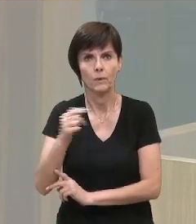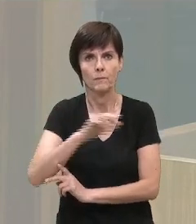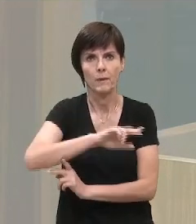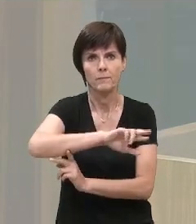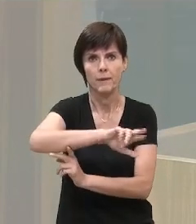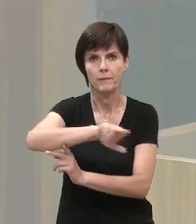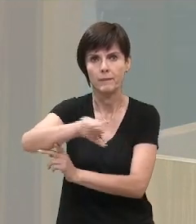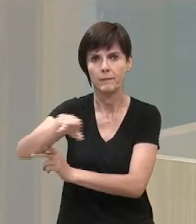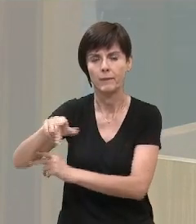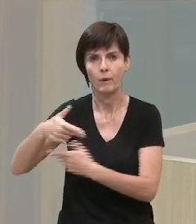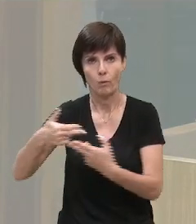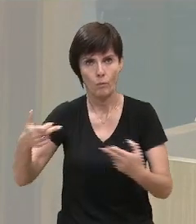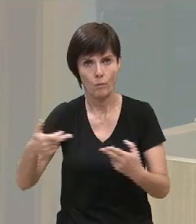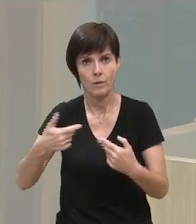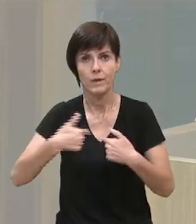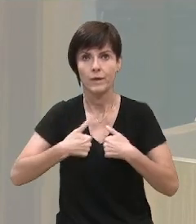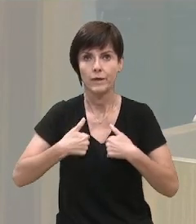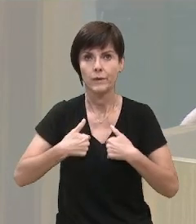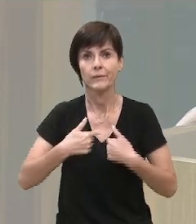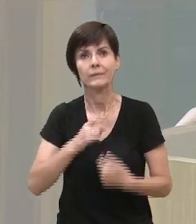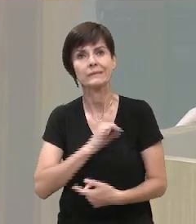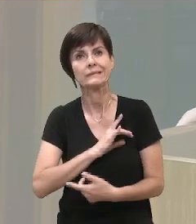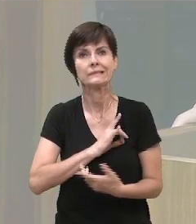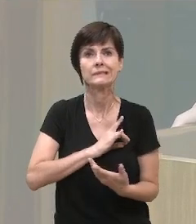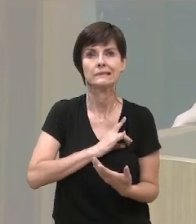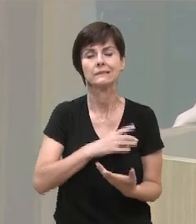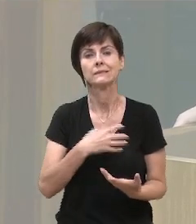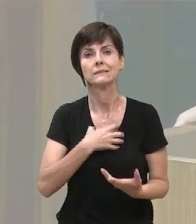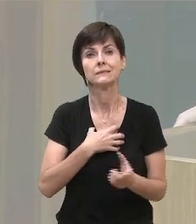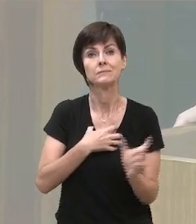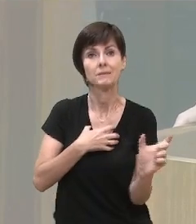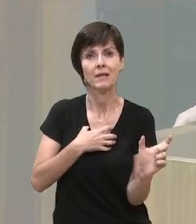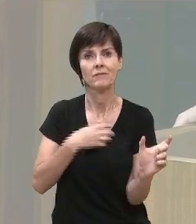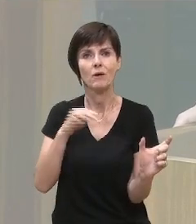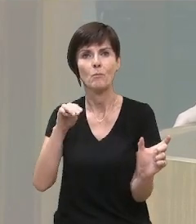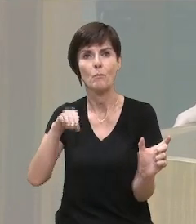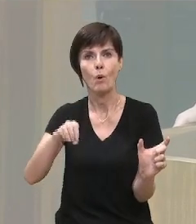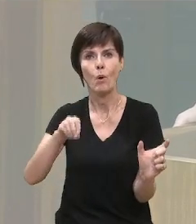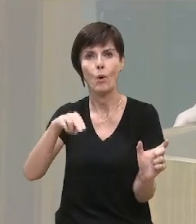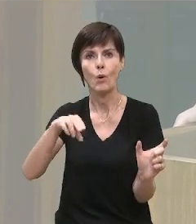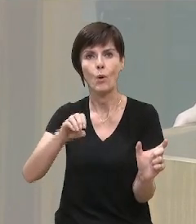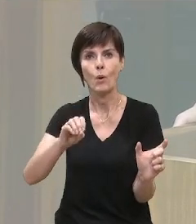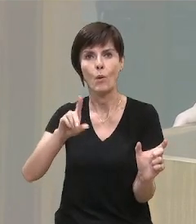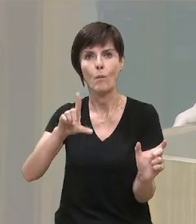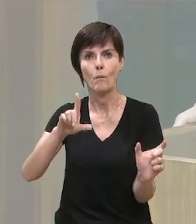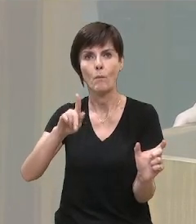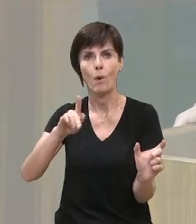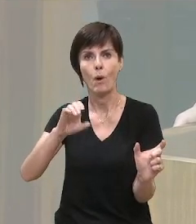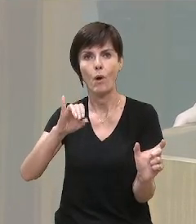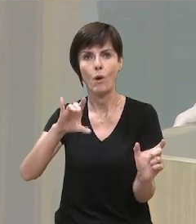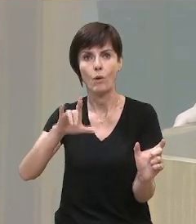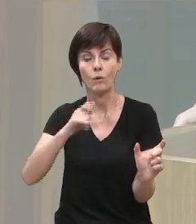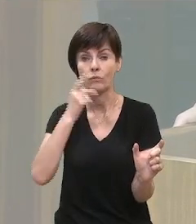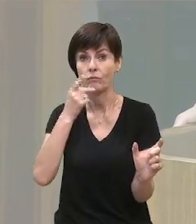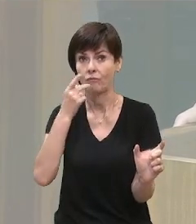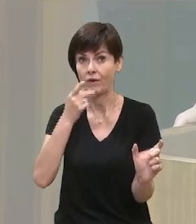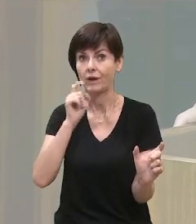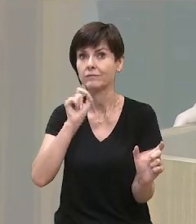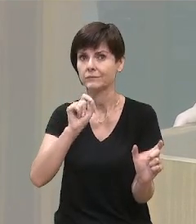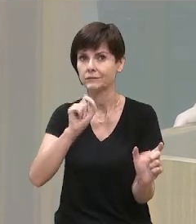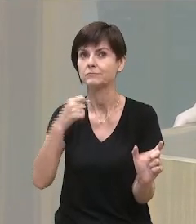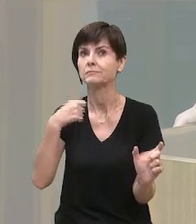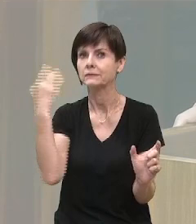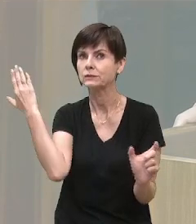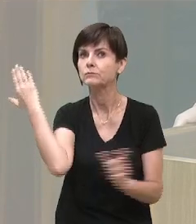sou temerante a esse tipo de adjetivo, porque quando você diz que existe um monopólio, você tem que trazer